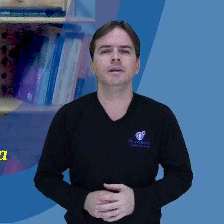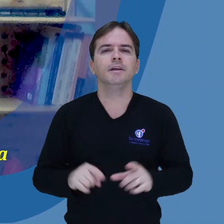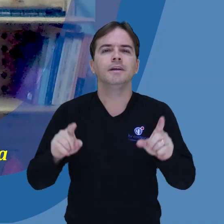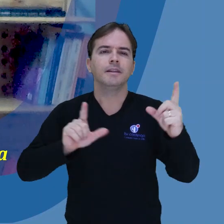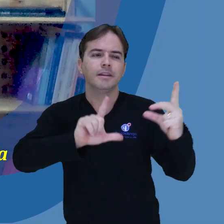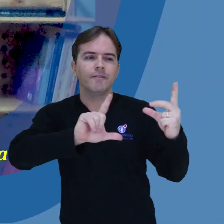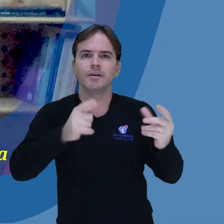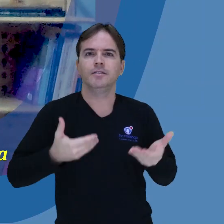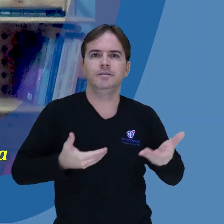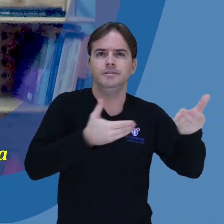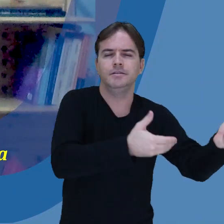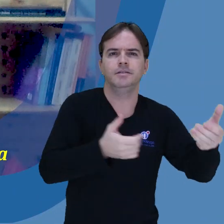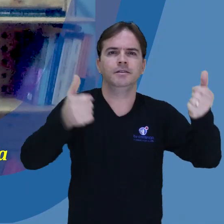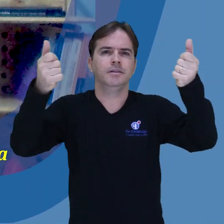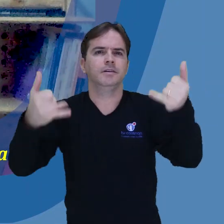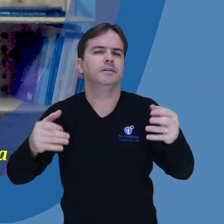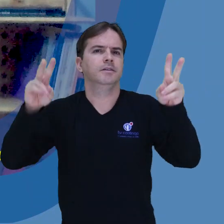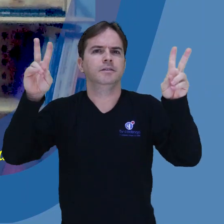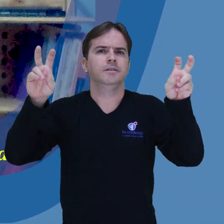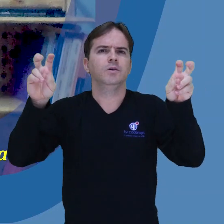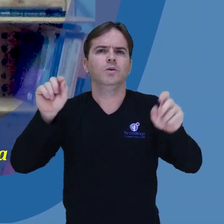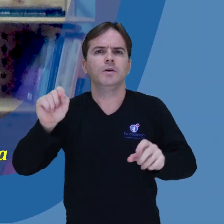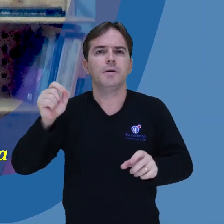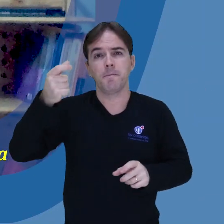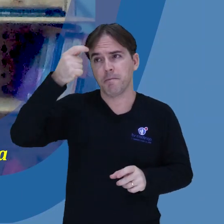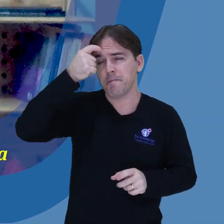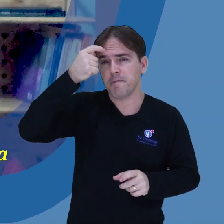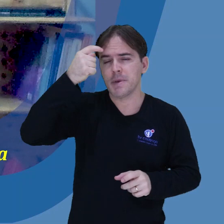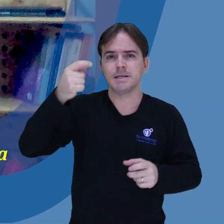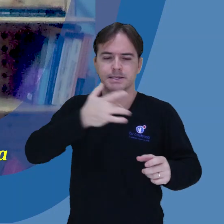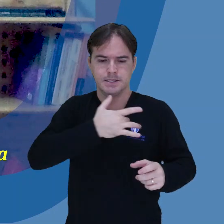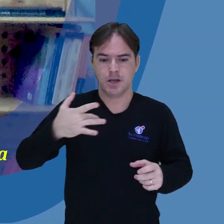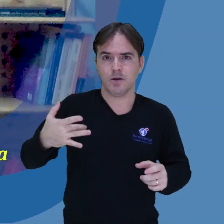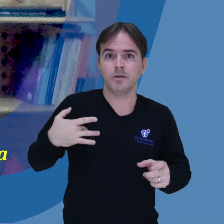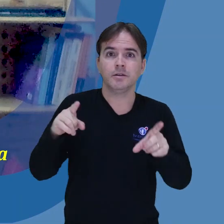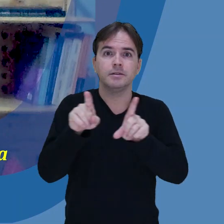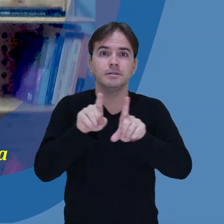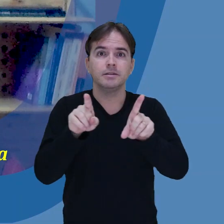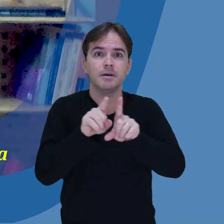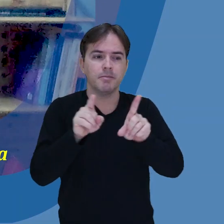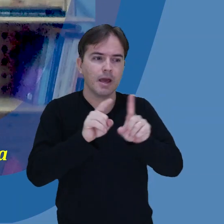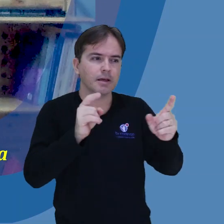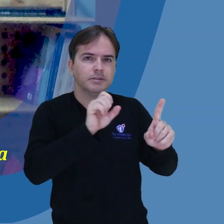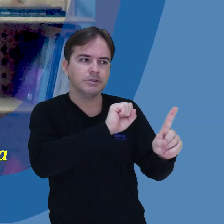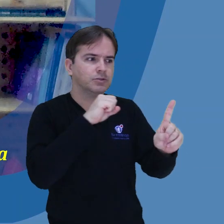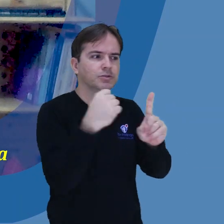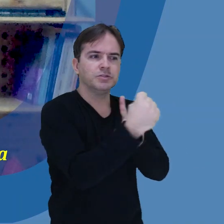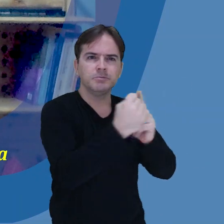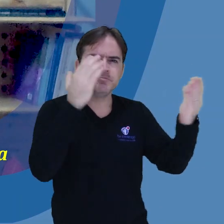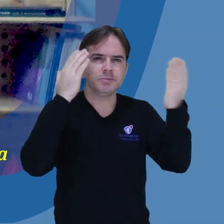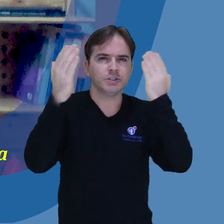TV Caatinga pediu que eu falasse sobre saúde mental e atenção psicossocial no contexto da pandemia